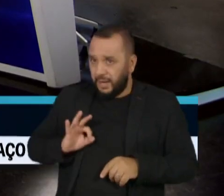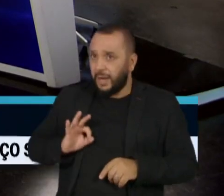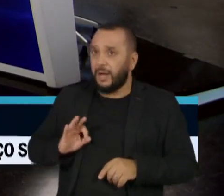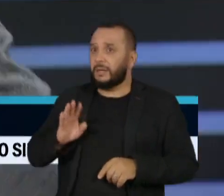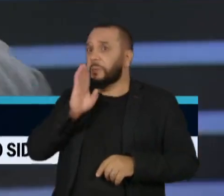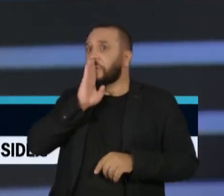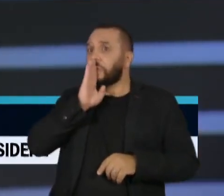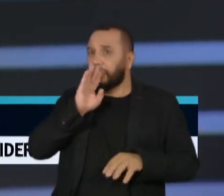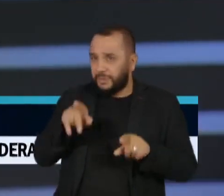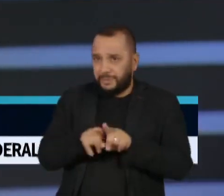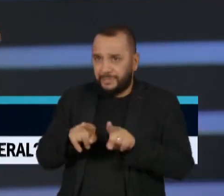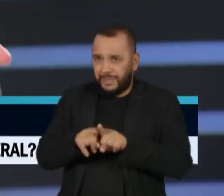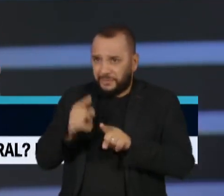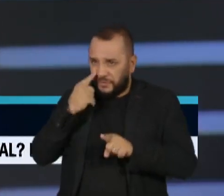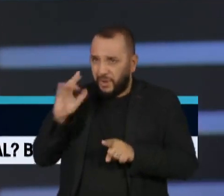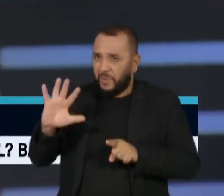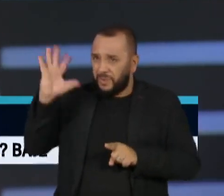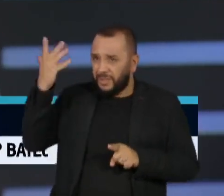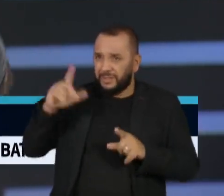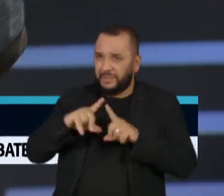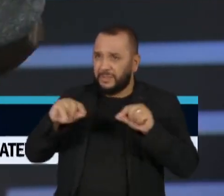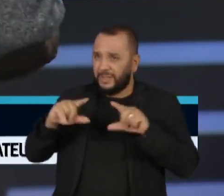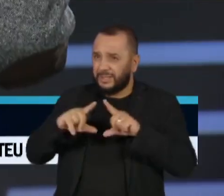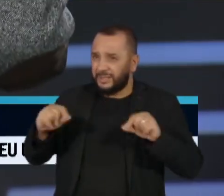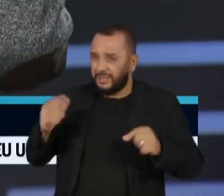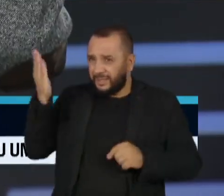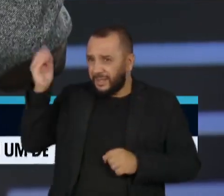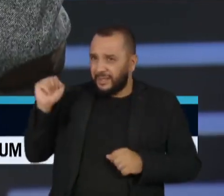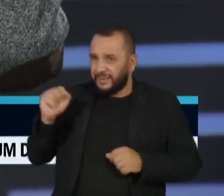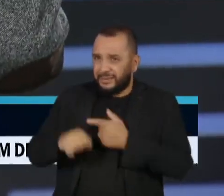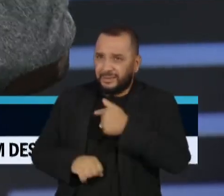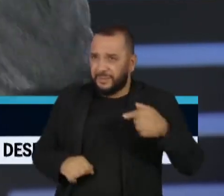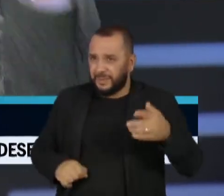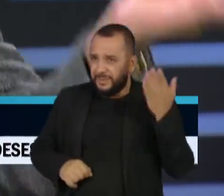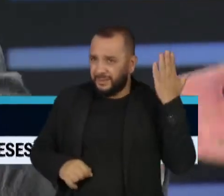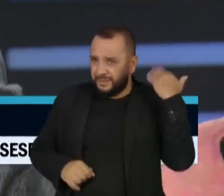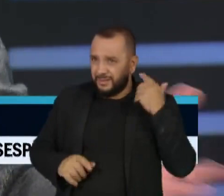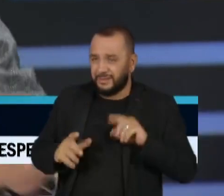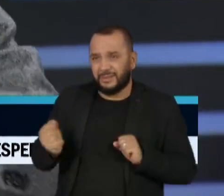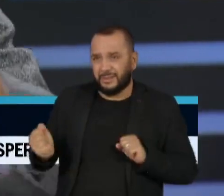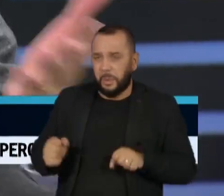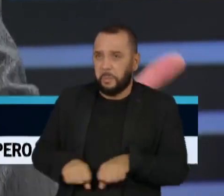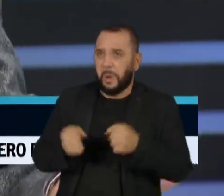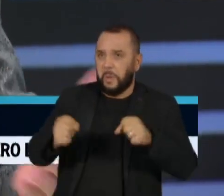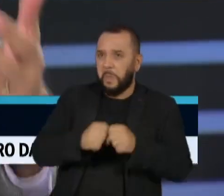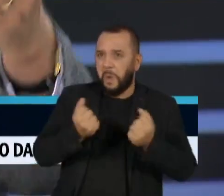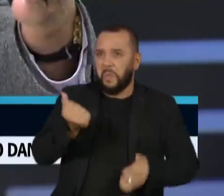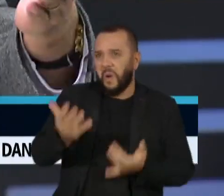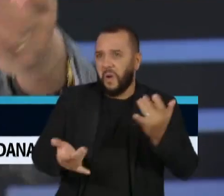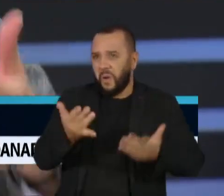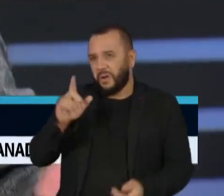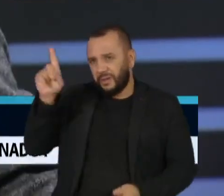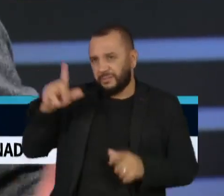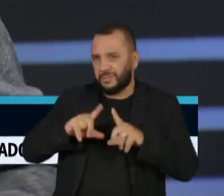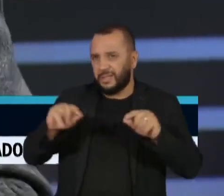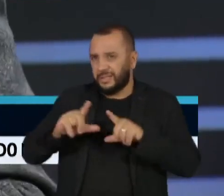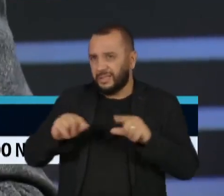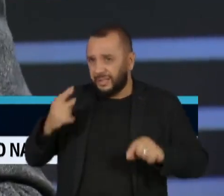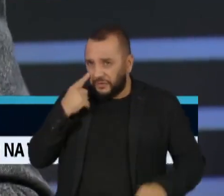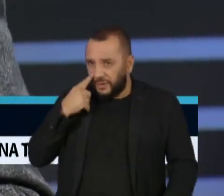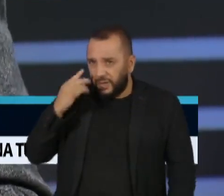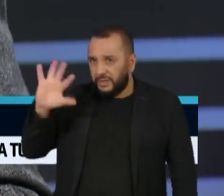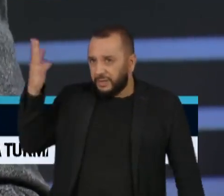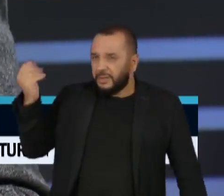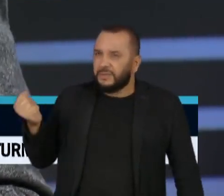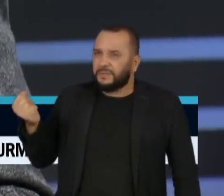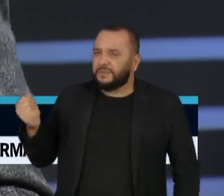aquilo que aconteceu em Brasília lá né semana passada Na verdade eu acho que